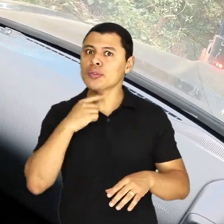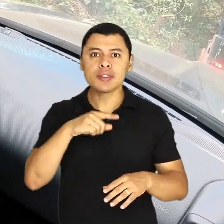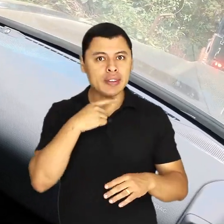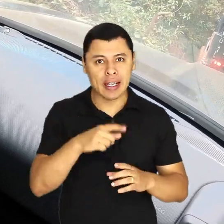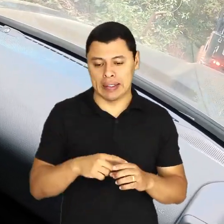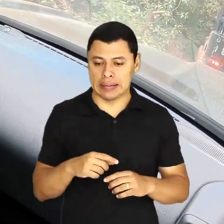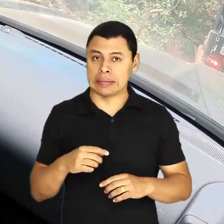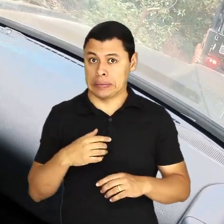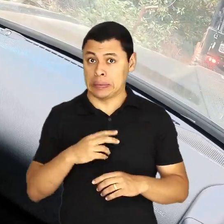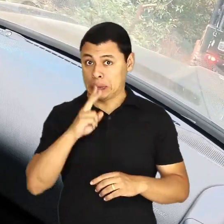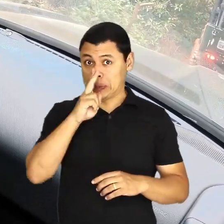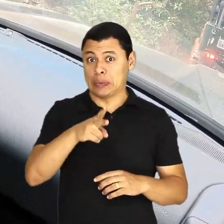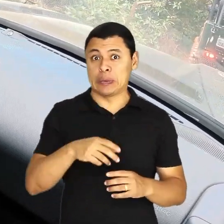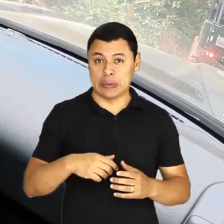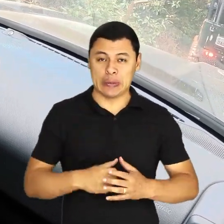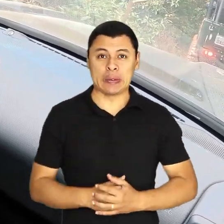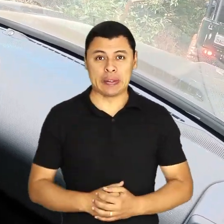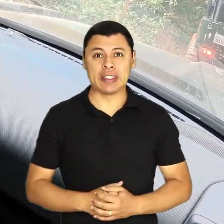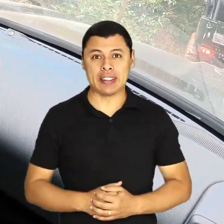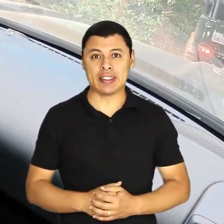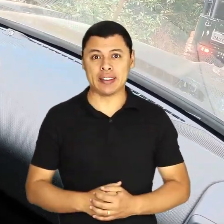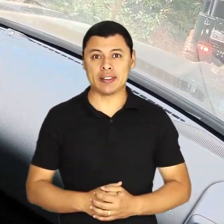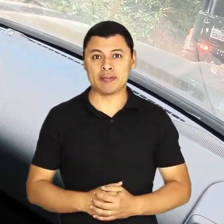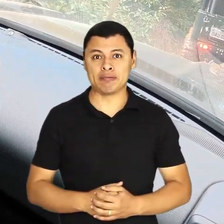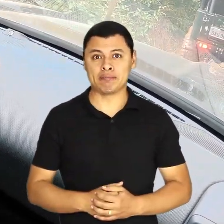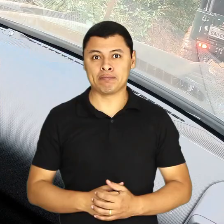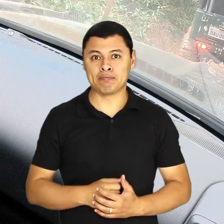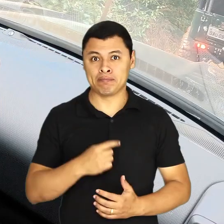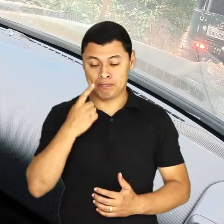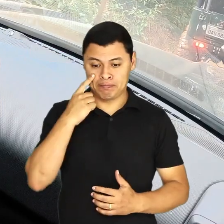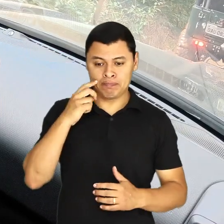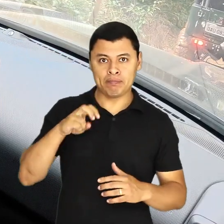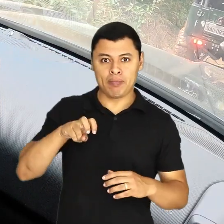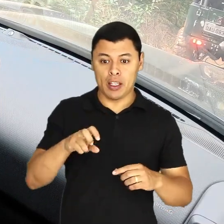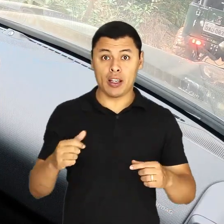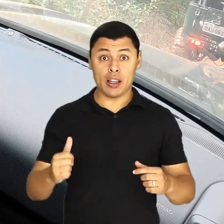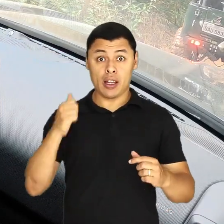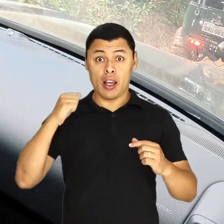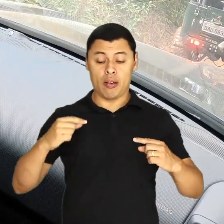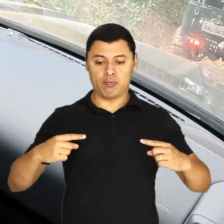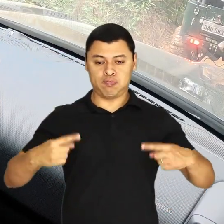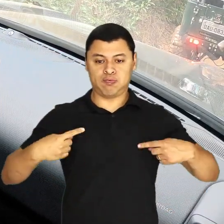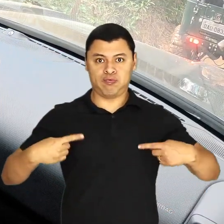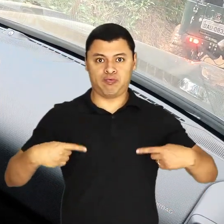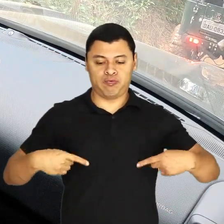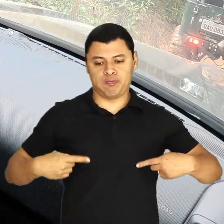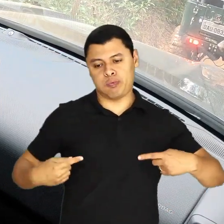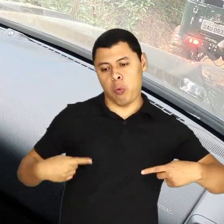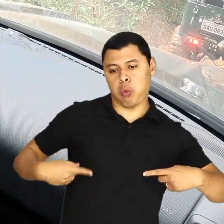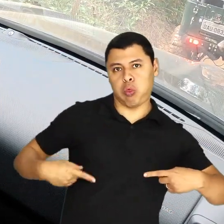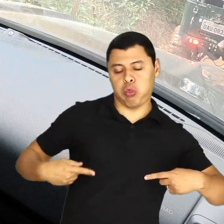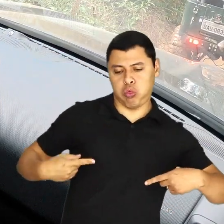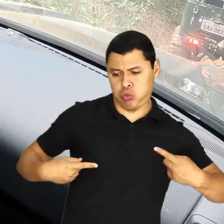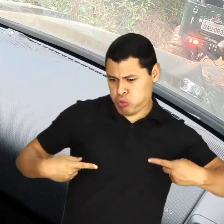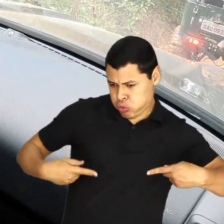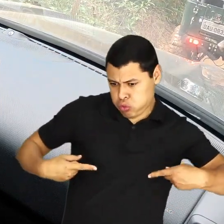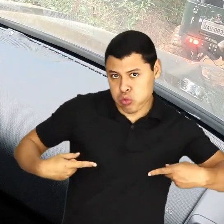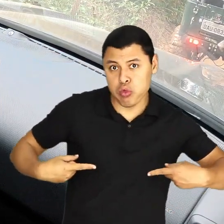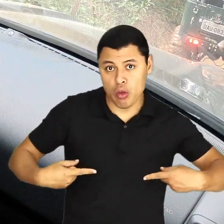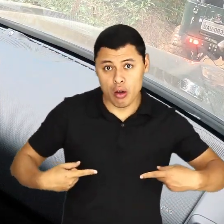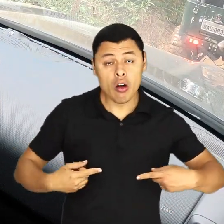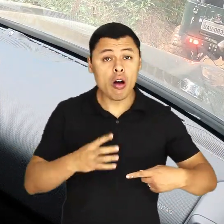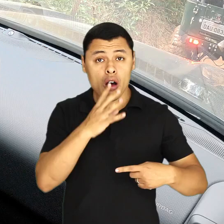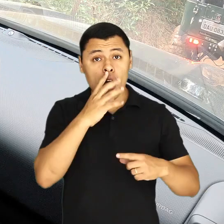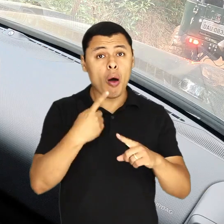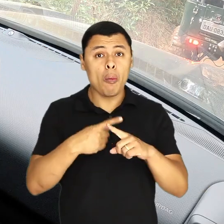no asfalto, o diferencial funcionava para você ter uma vetorização de torque, aqui é o contrário. Ele funciona para manter uma trajetória retilínea, o que é muito